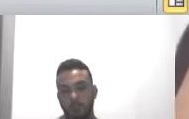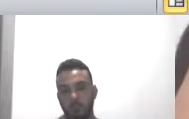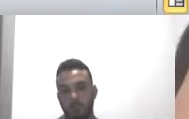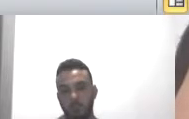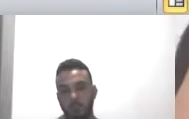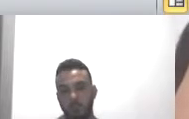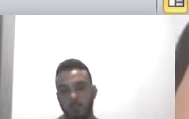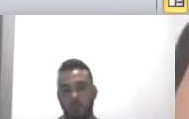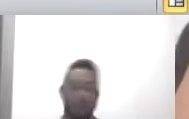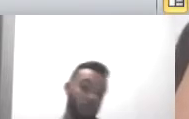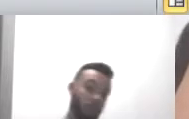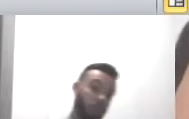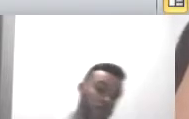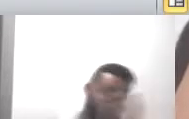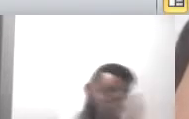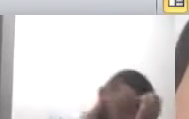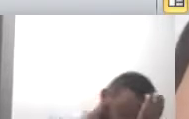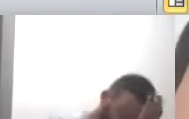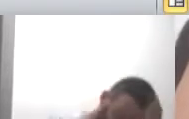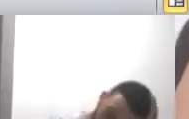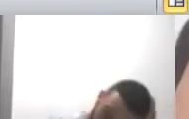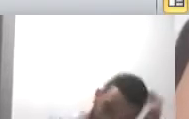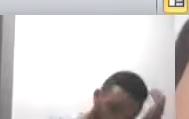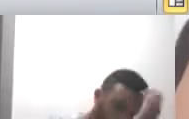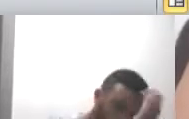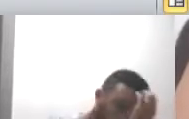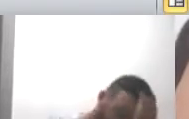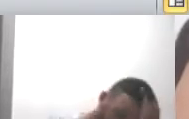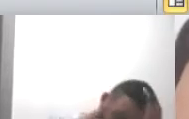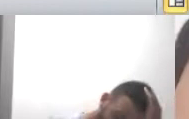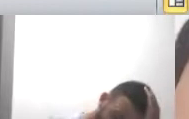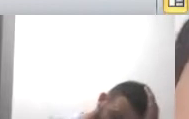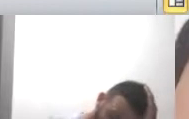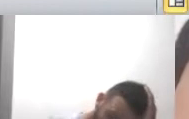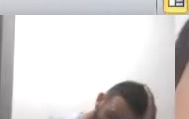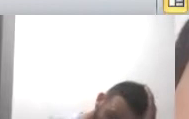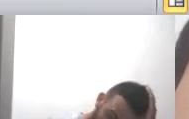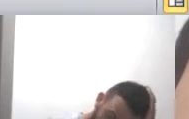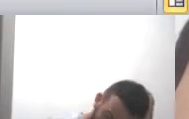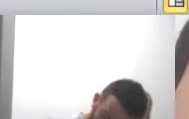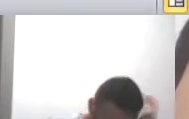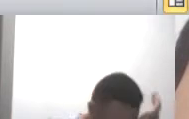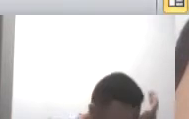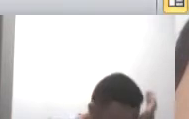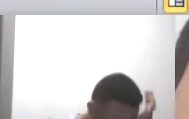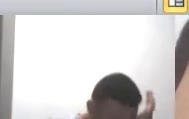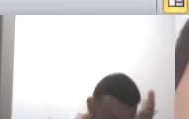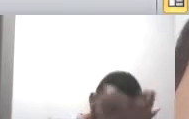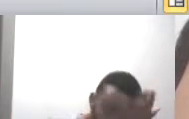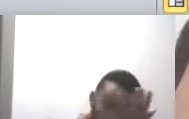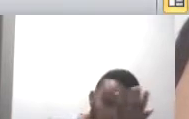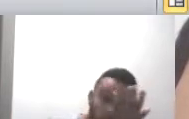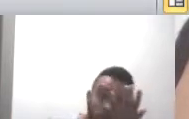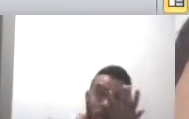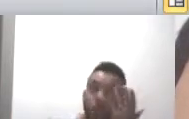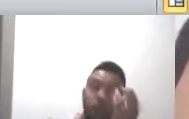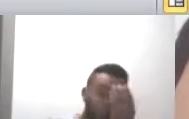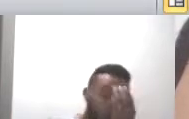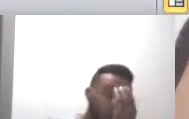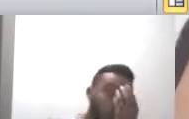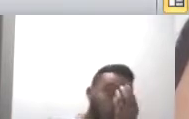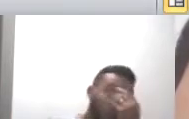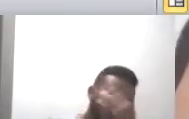ml dessa solução tampão, eu vou colocar 50 ml dessa solução aqui à base de sódio e